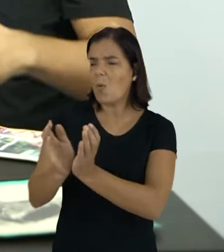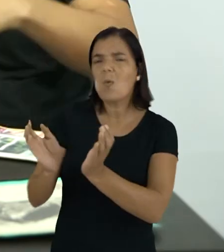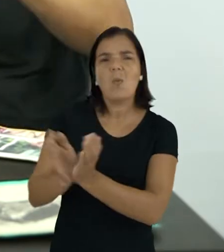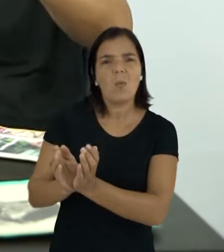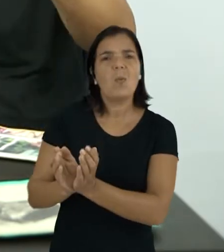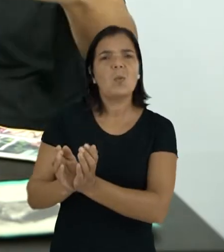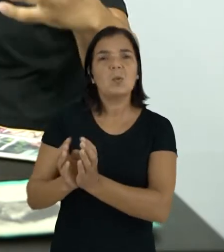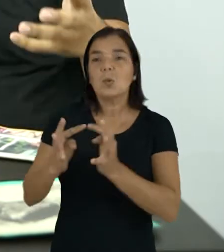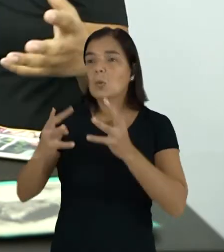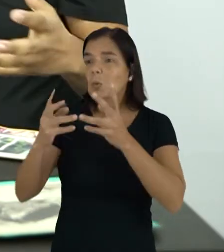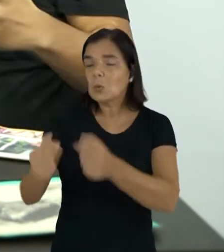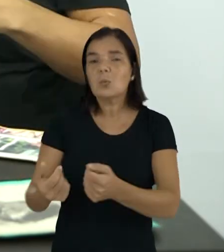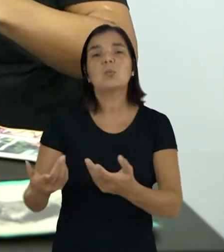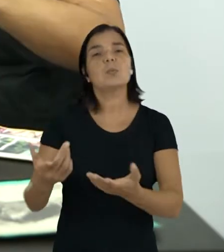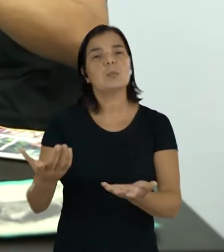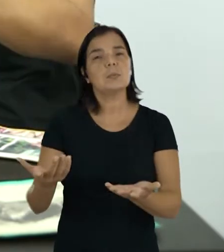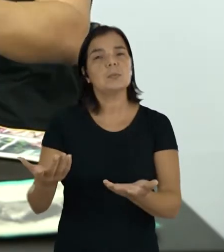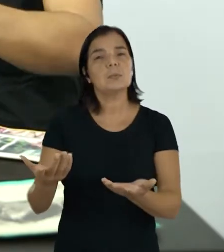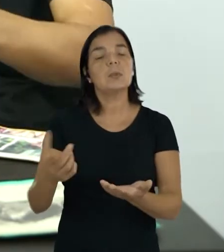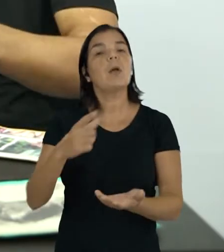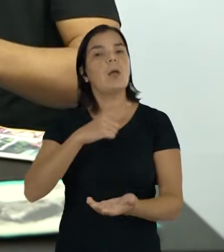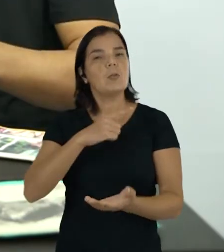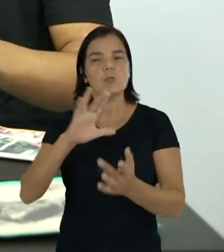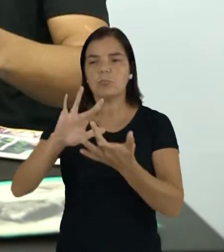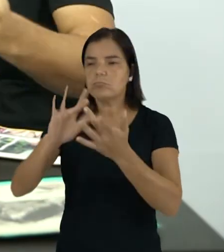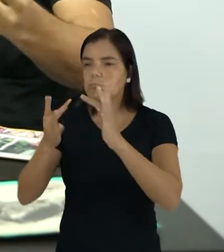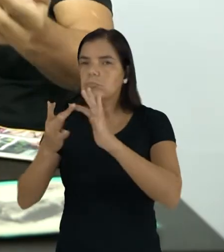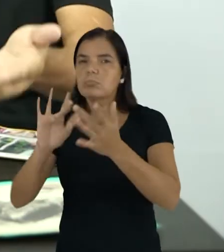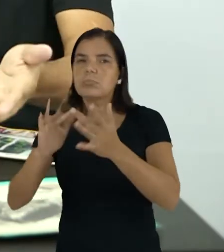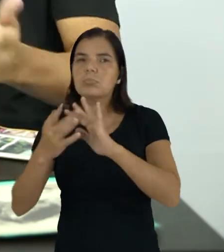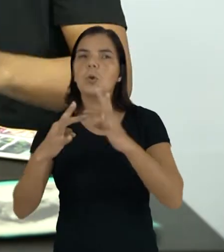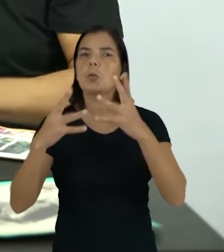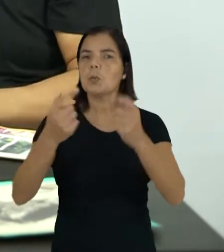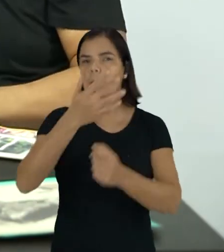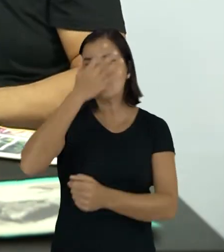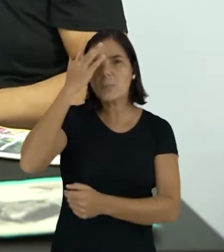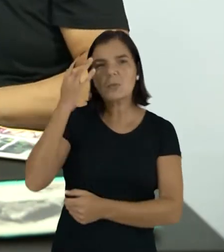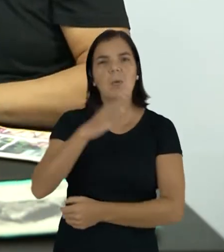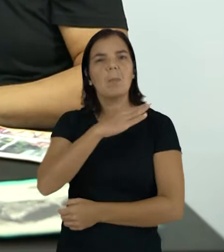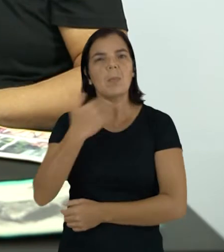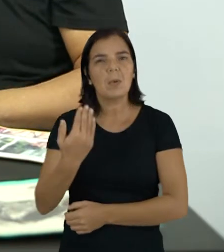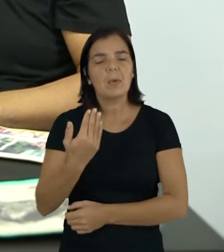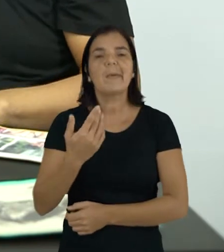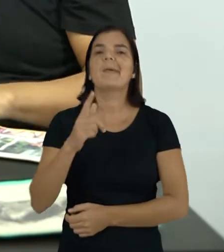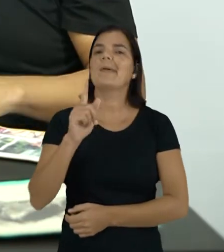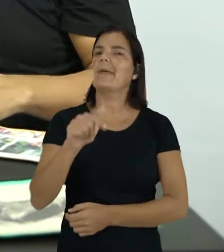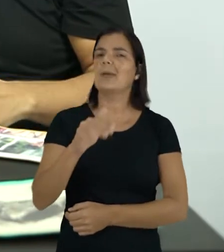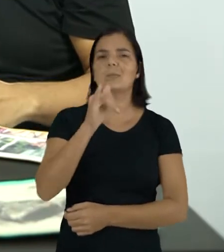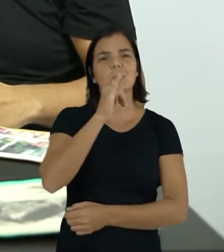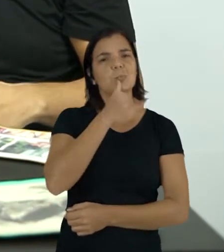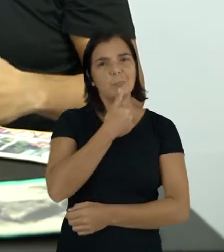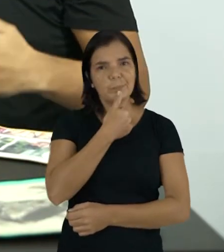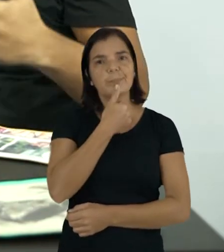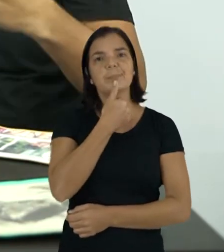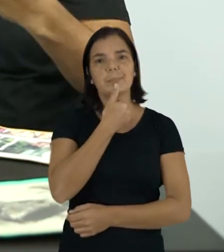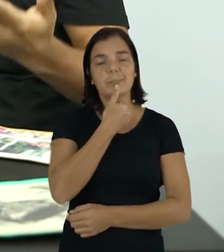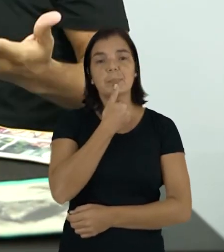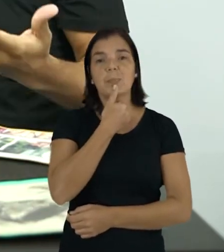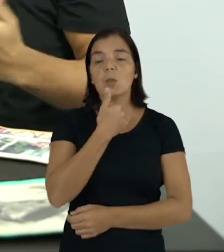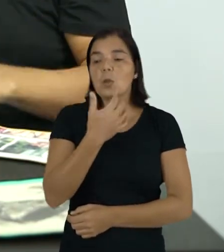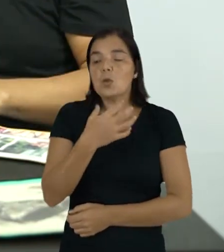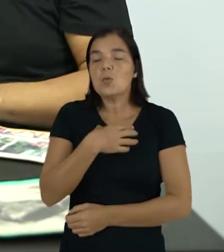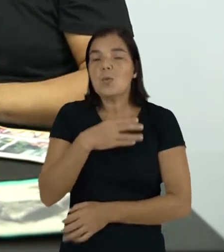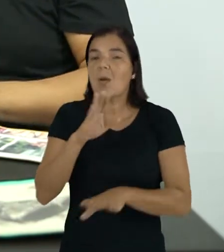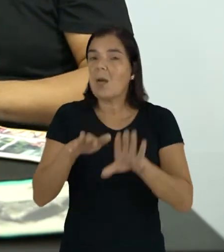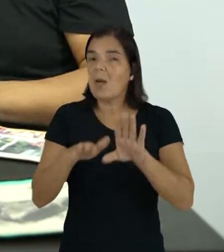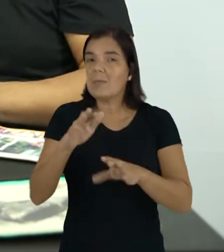comunidade, quando todo mundo, né, tinha um contato, quando aquele indivíduo falecia? Aquilo era um momento muito triste. E a maneira,